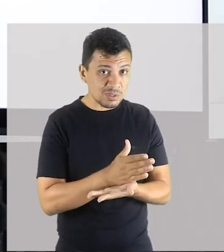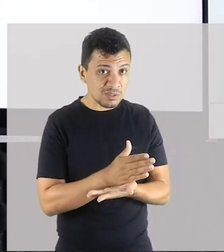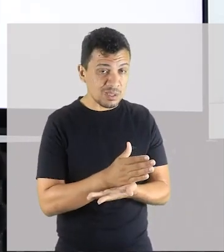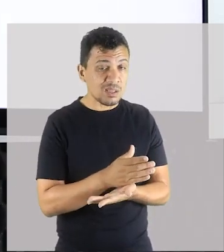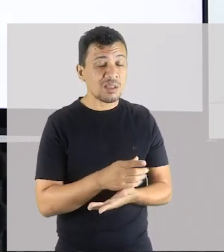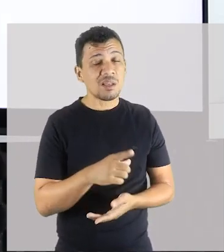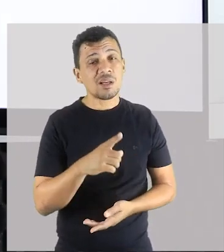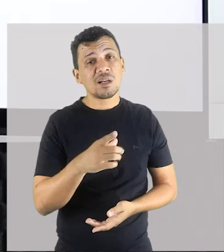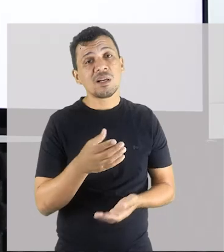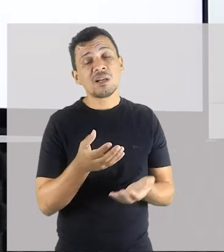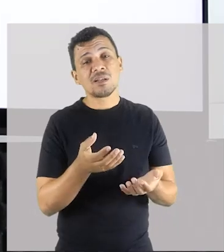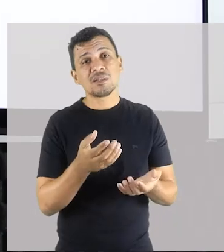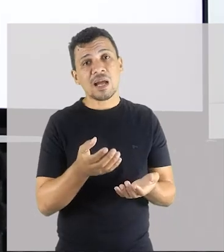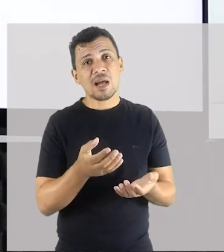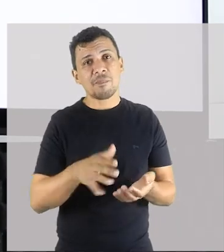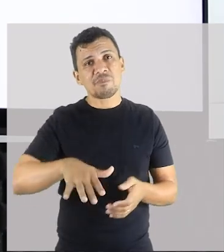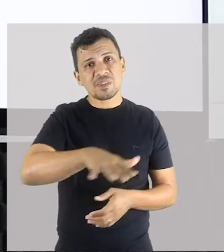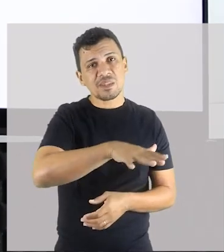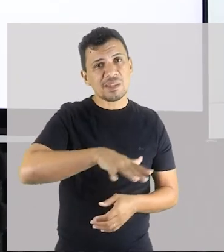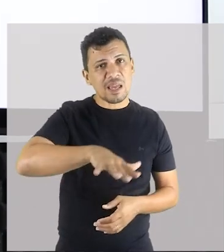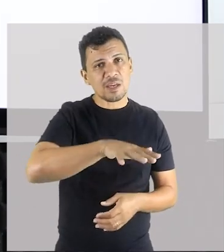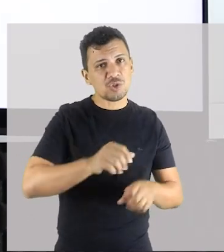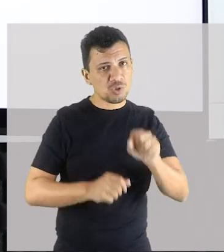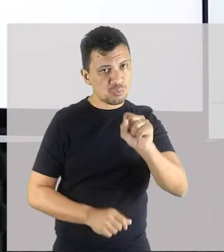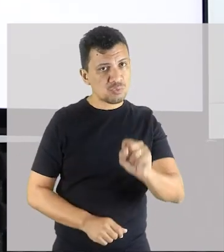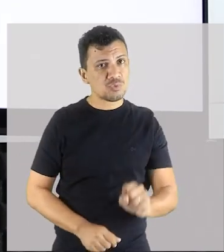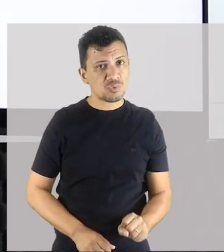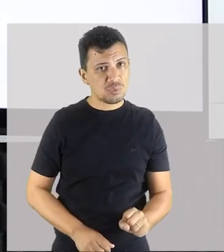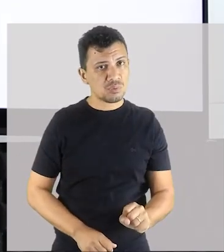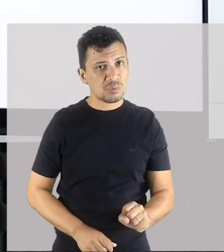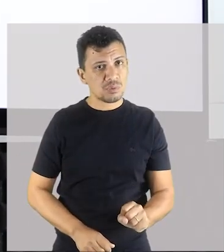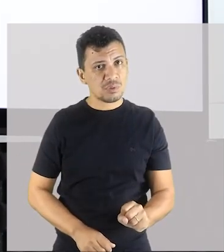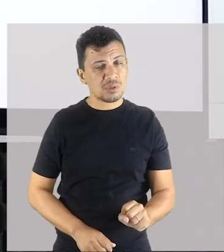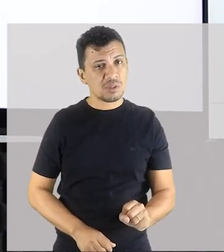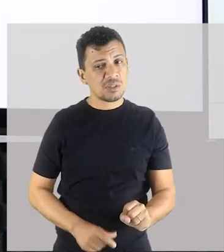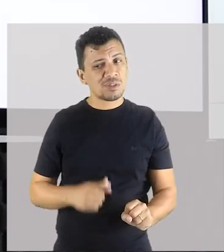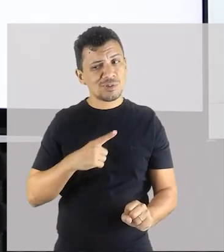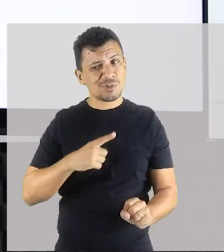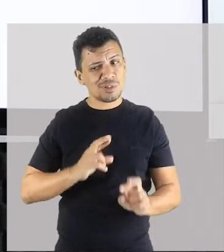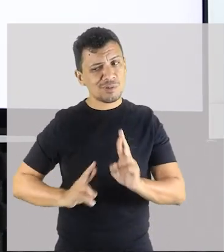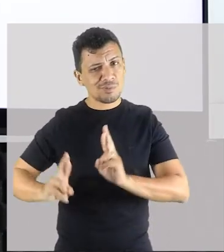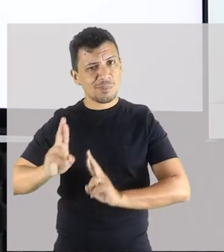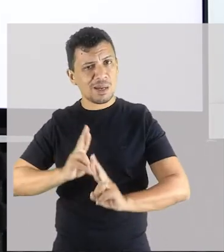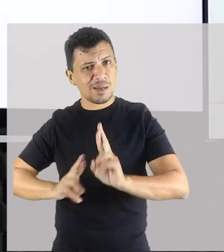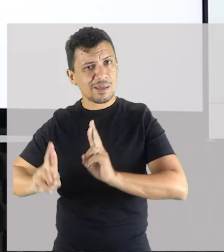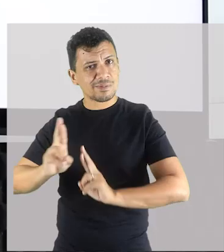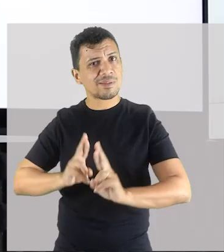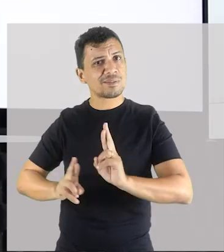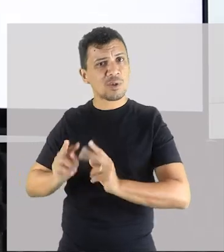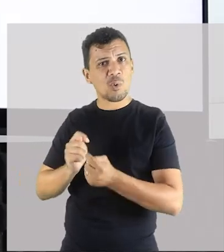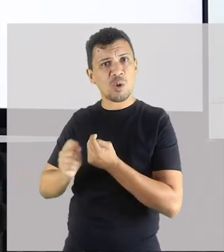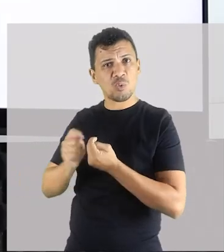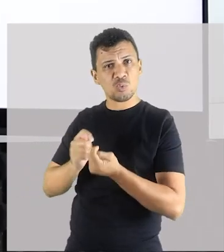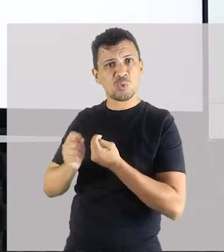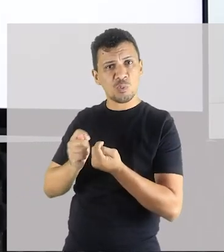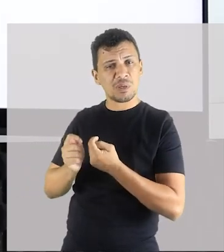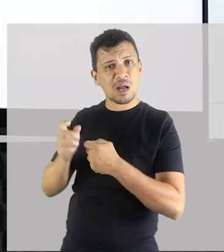13 colônias, principalmente as que estão mais localizadas ao sul do território, que tinha uma relação econômica